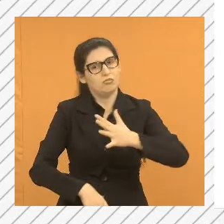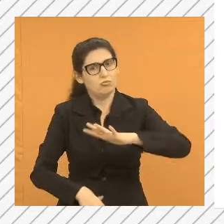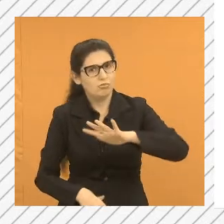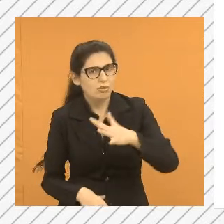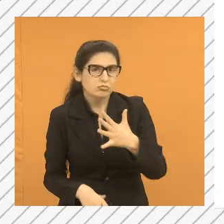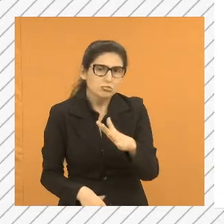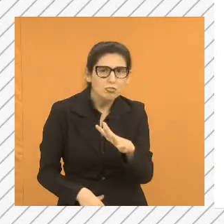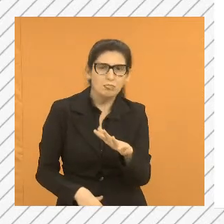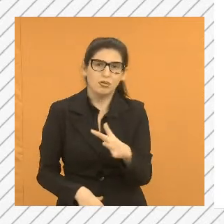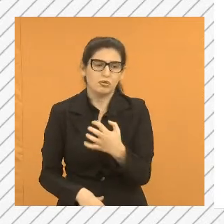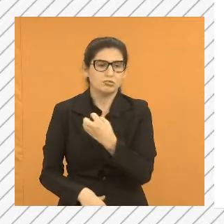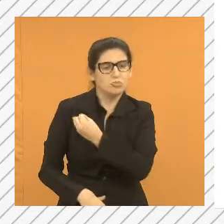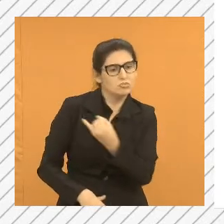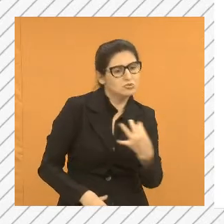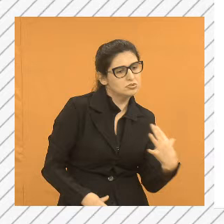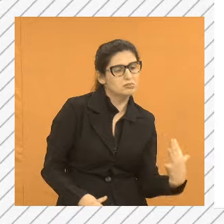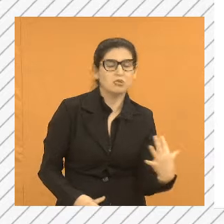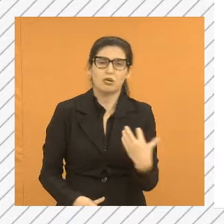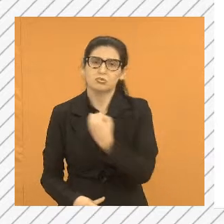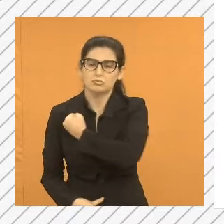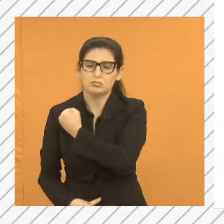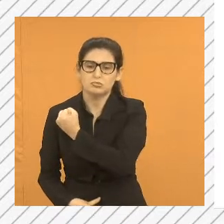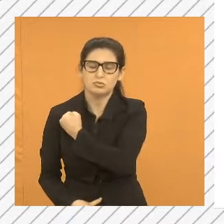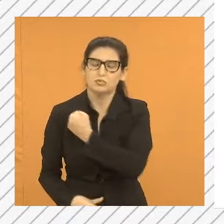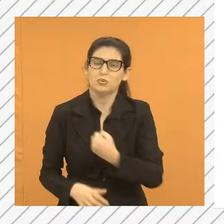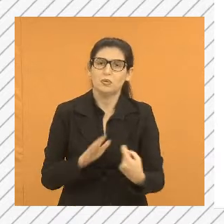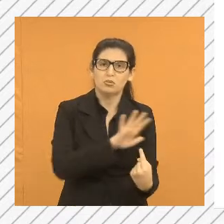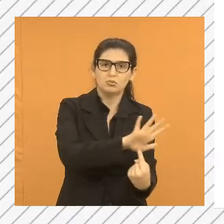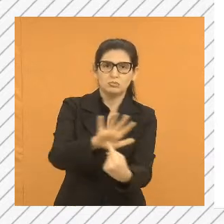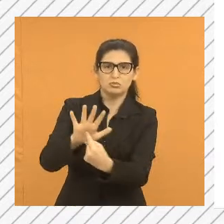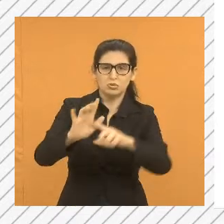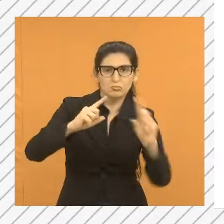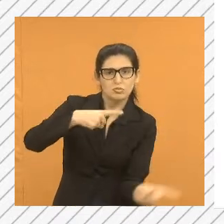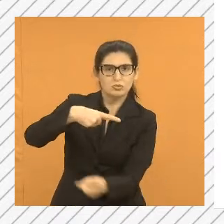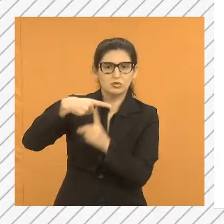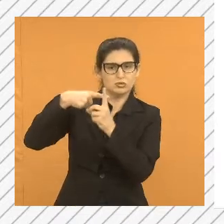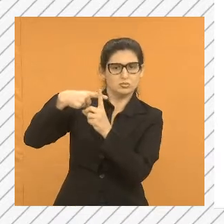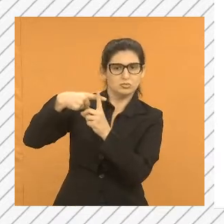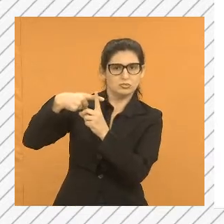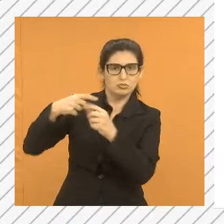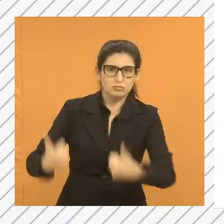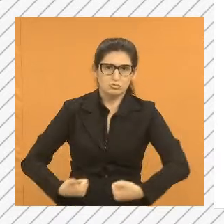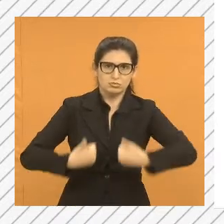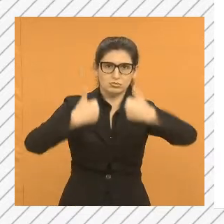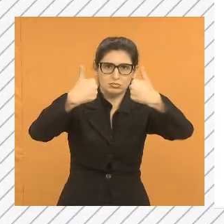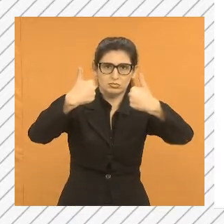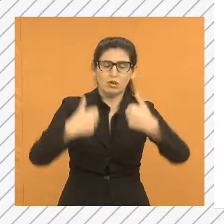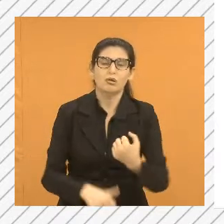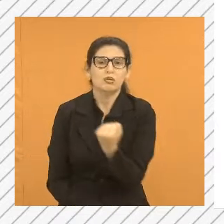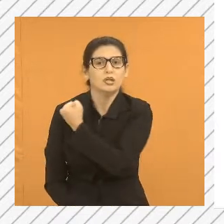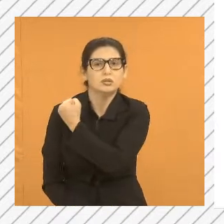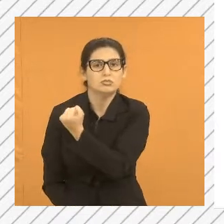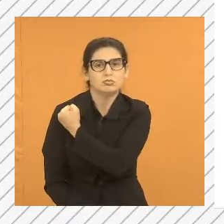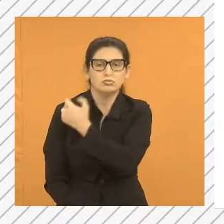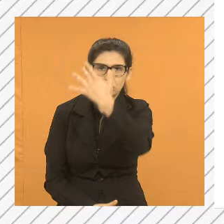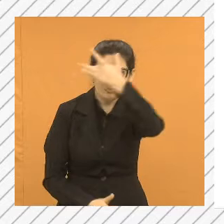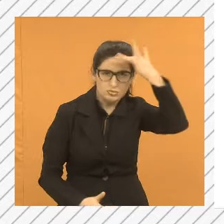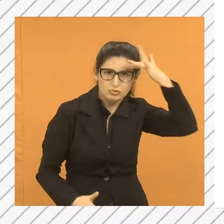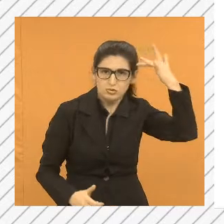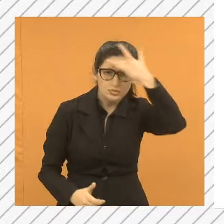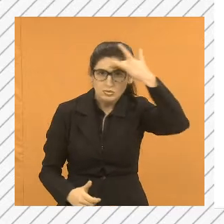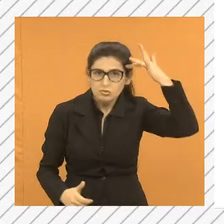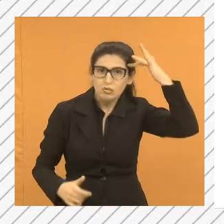a mesma distribuição, apenas destacando como positivo o número de gestantes